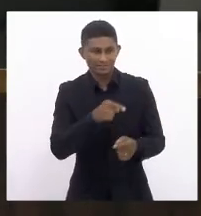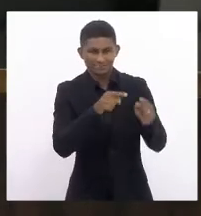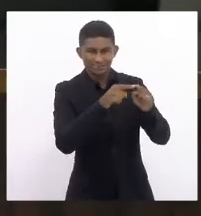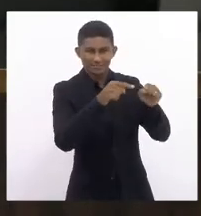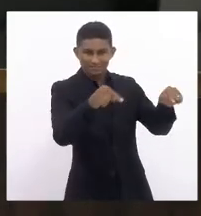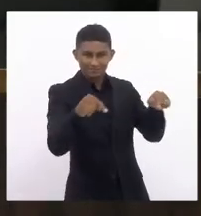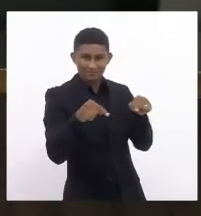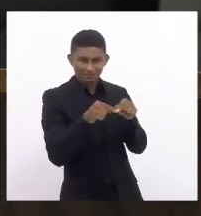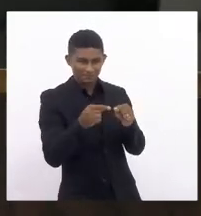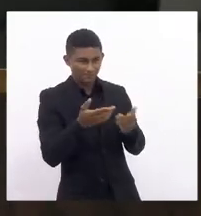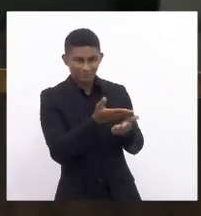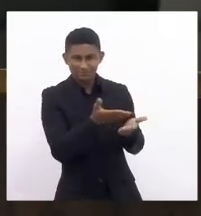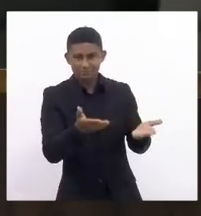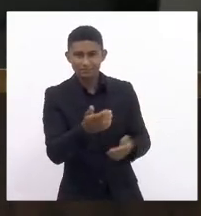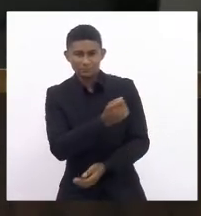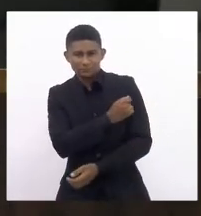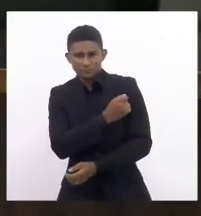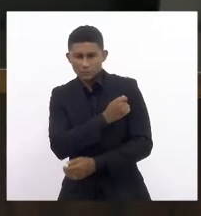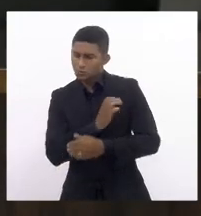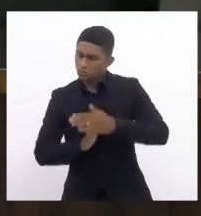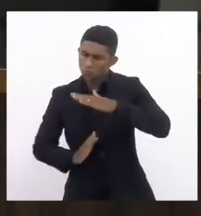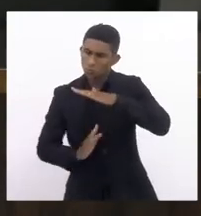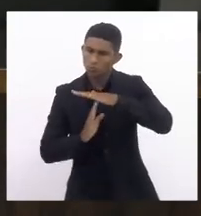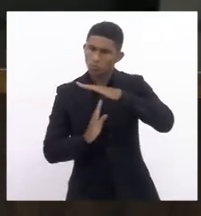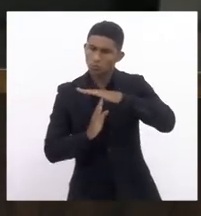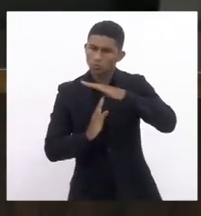aula do ensino fundamental e médio